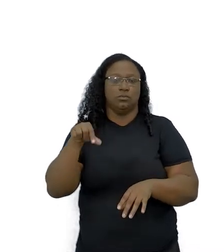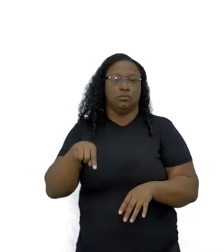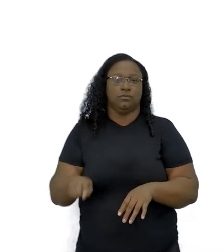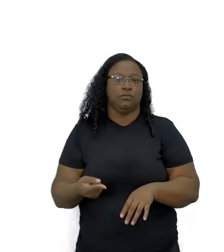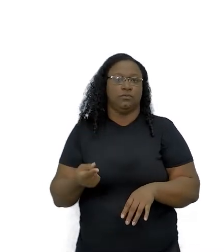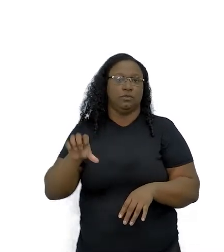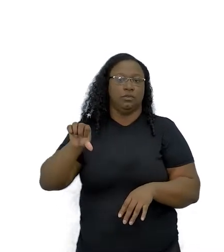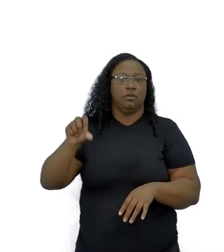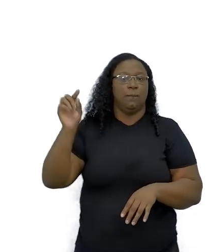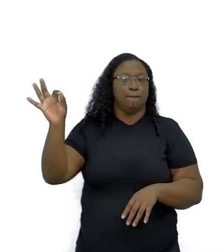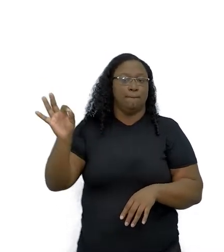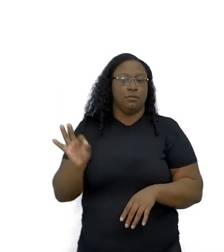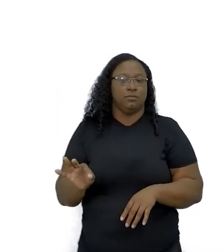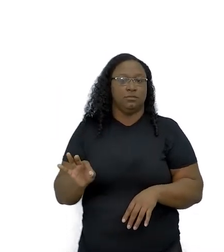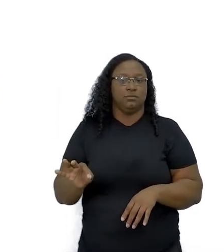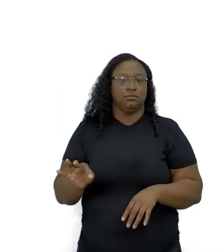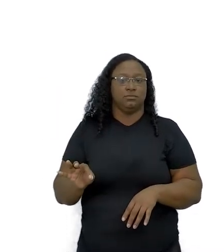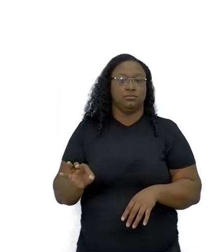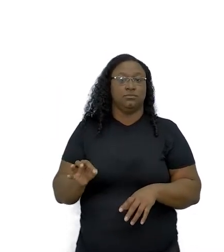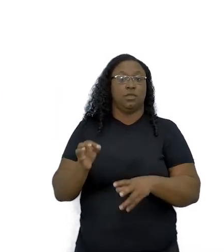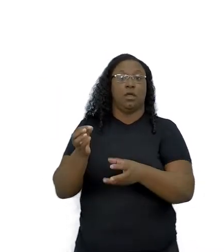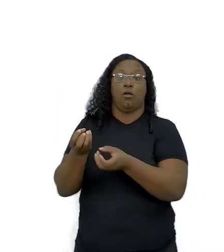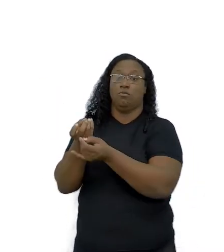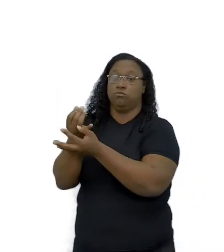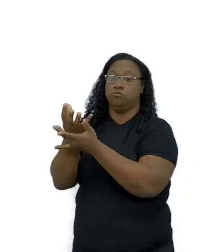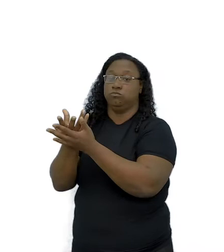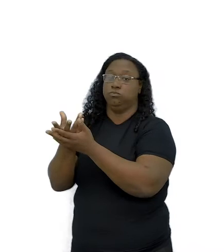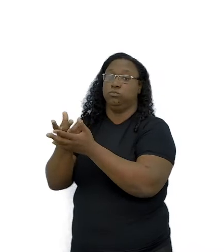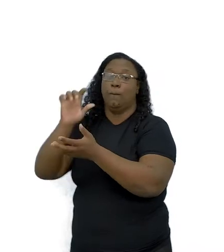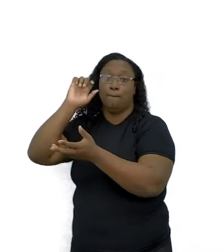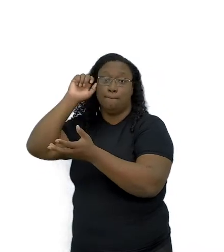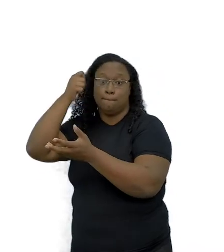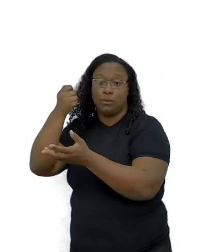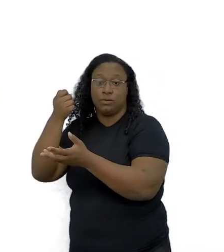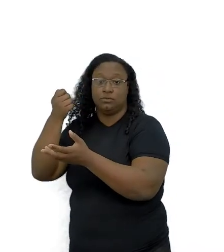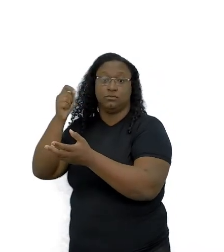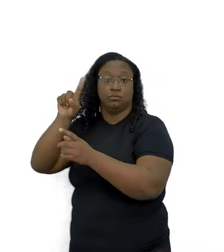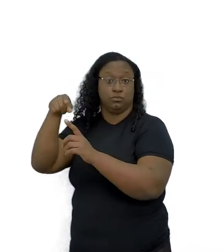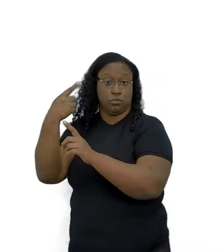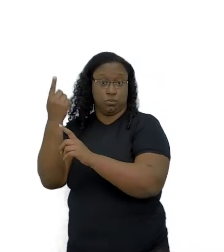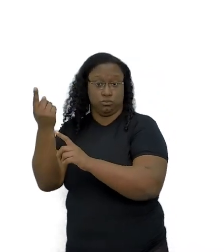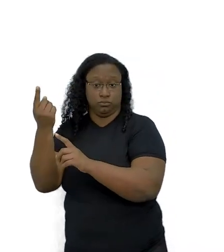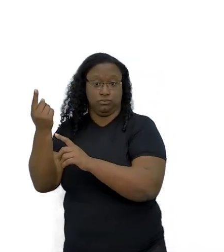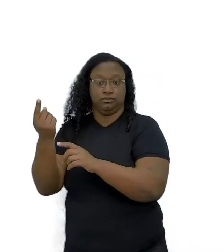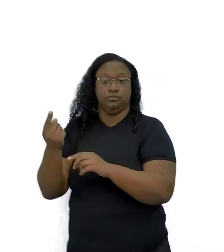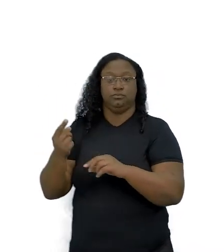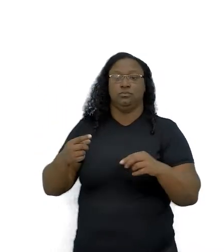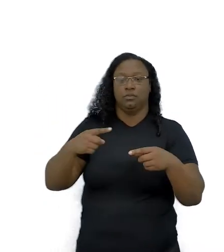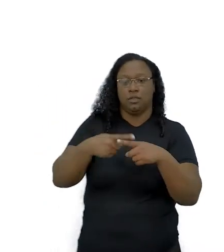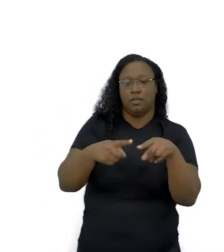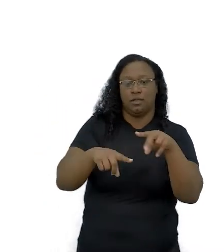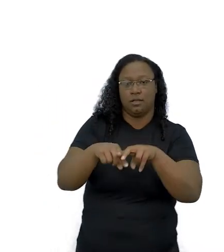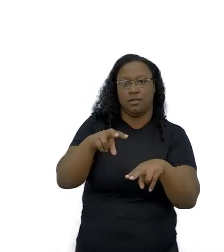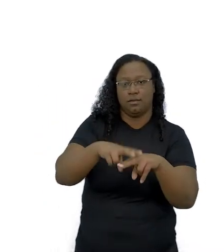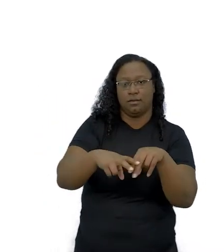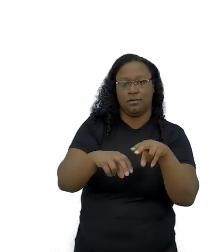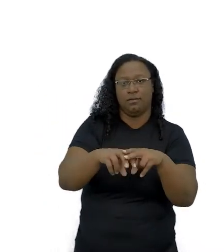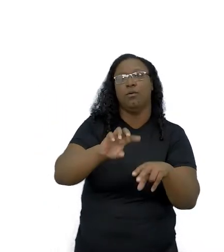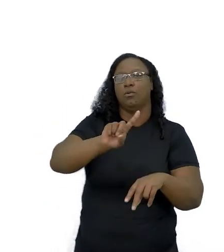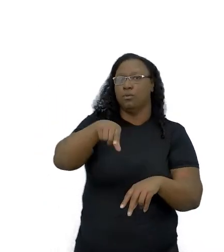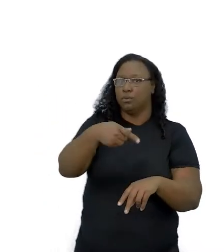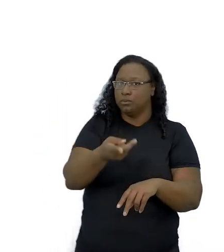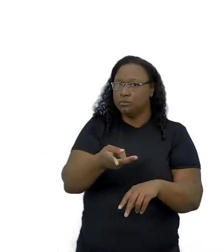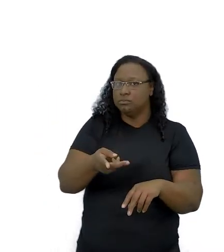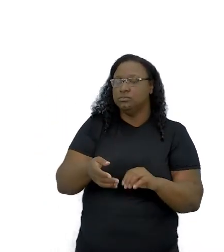que o carvão vegetal é um tipo de biomassa, né? A gente tem outras fontes renováveis, 7,7%,